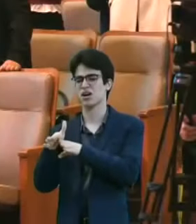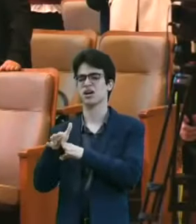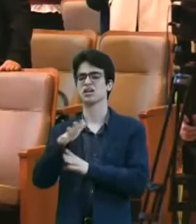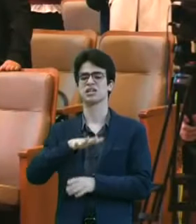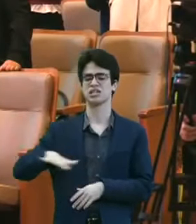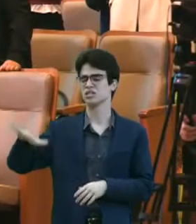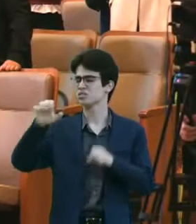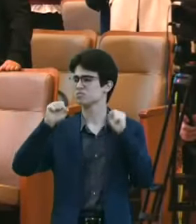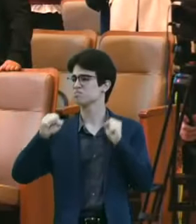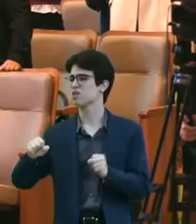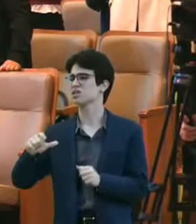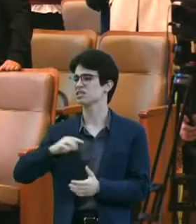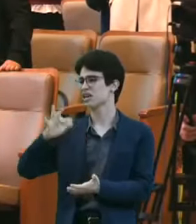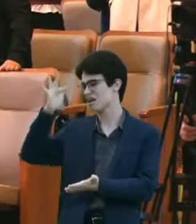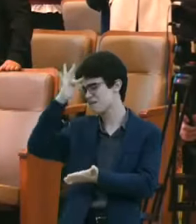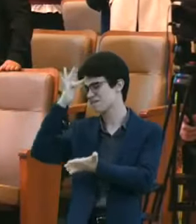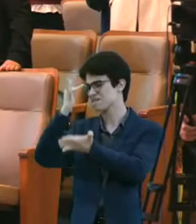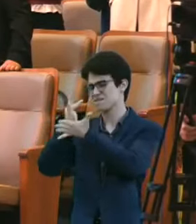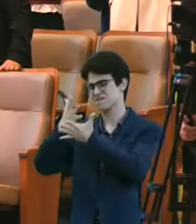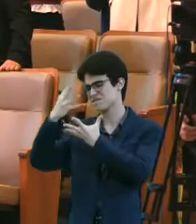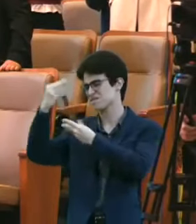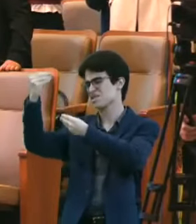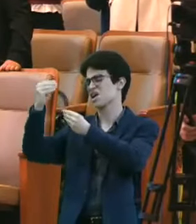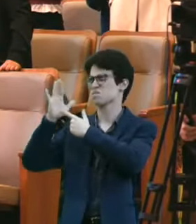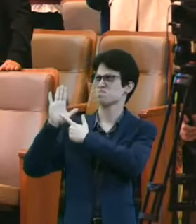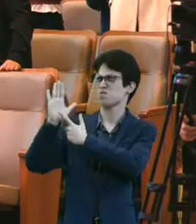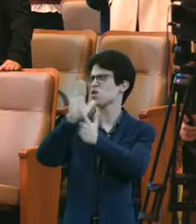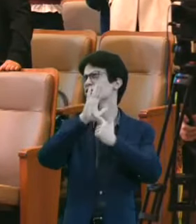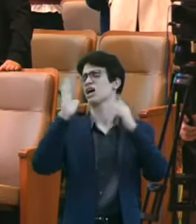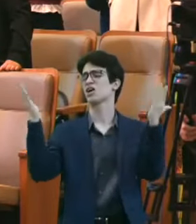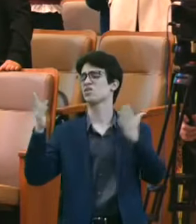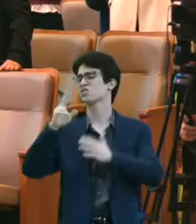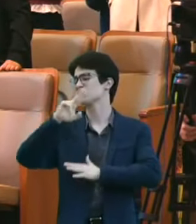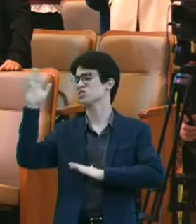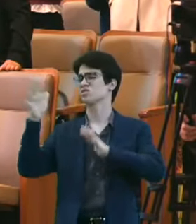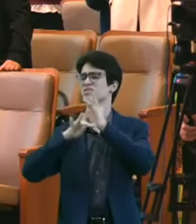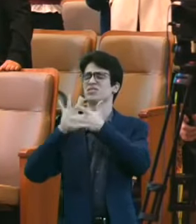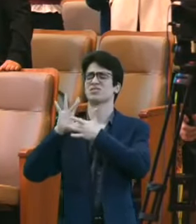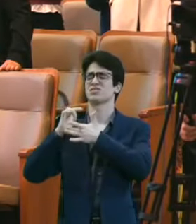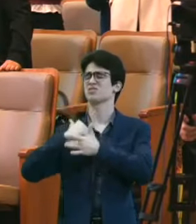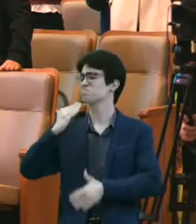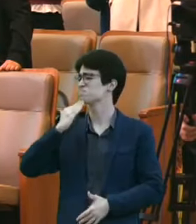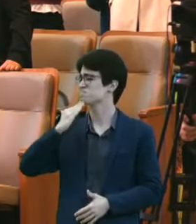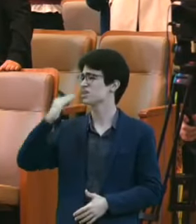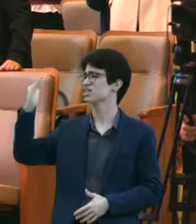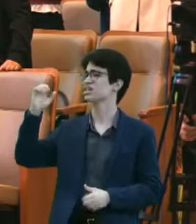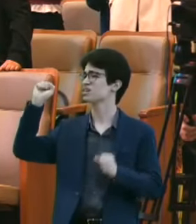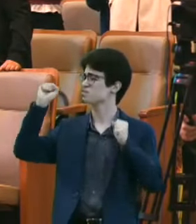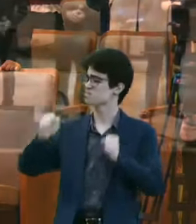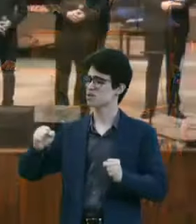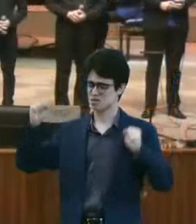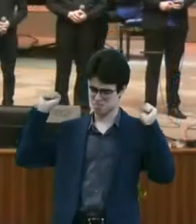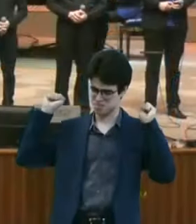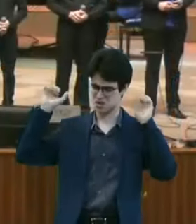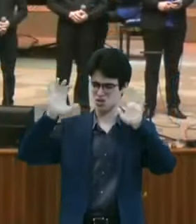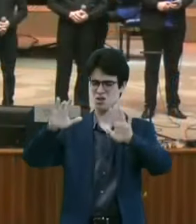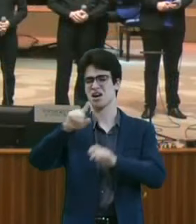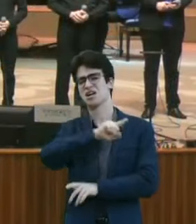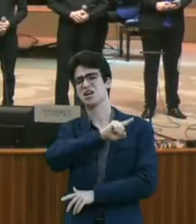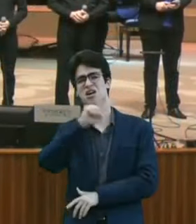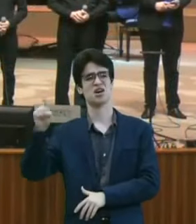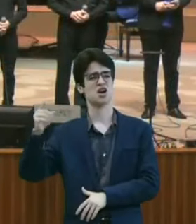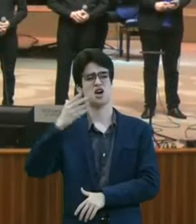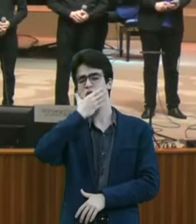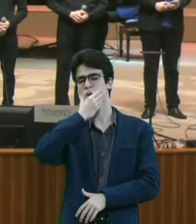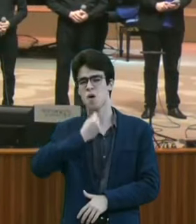serem referenciais de fé dentro do seu lar. Pai, em nome de Jesus, eu quero clamar: capacita homens e